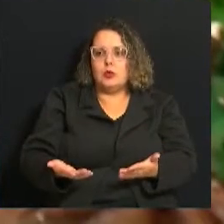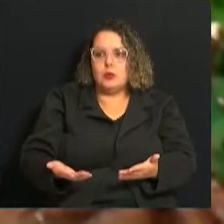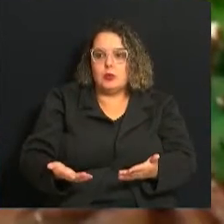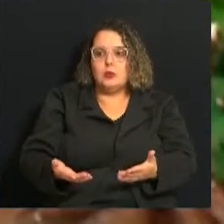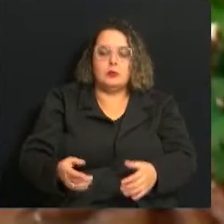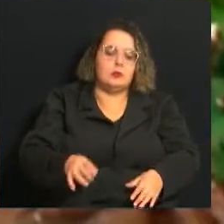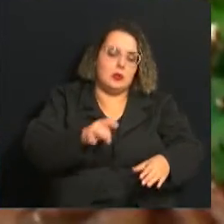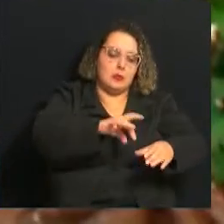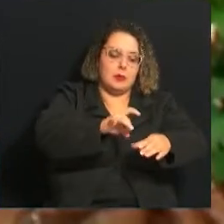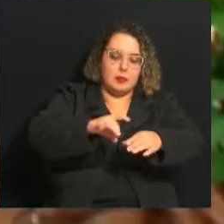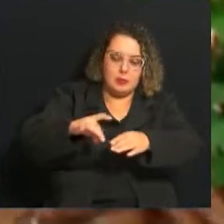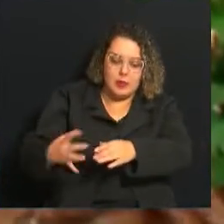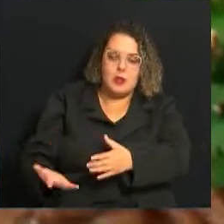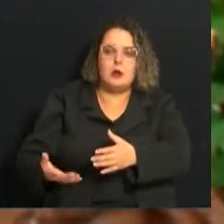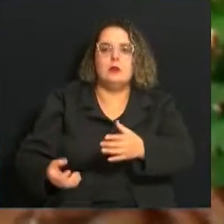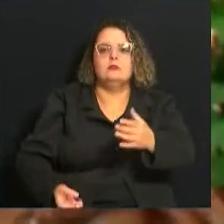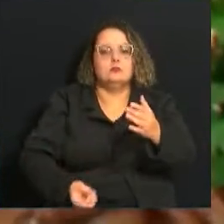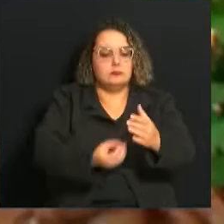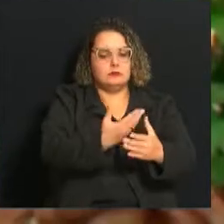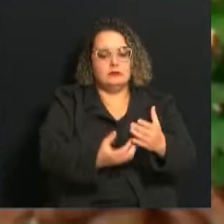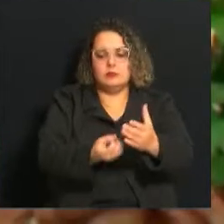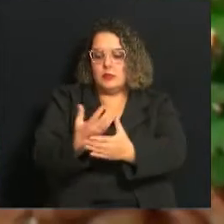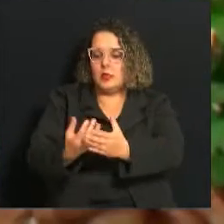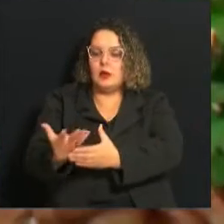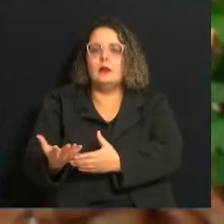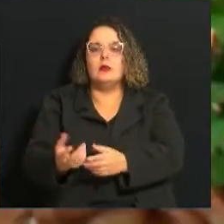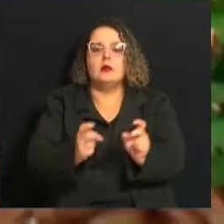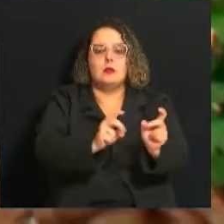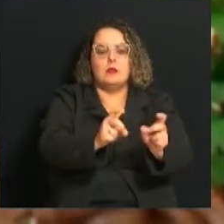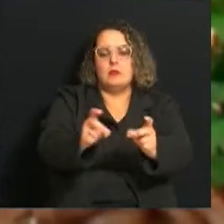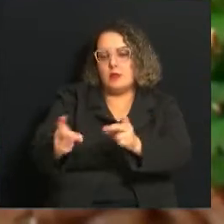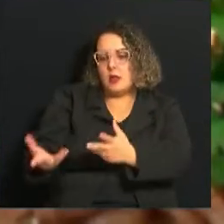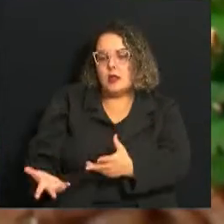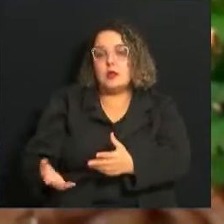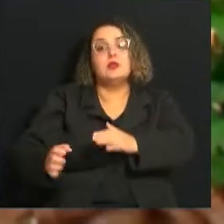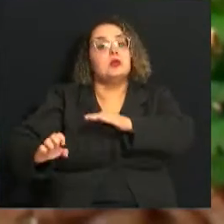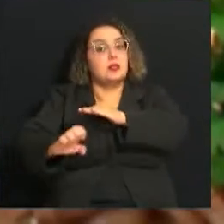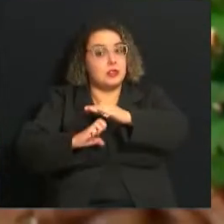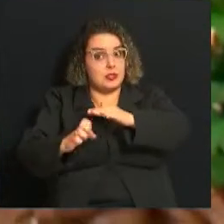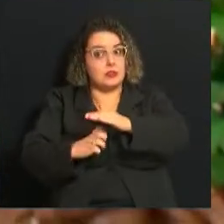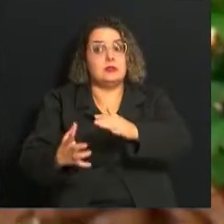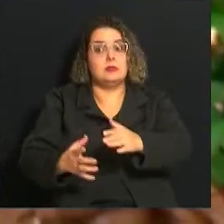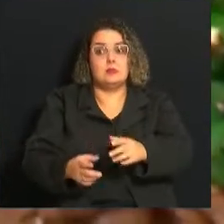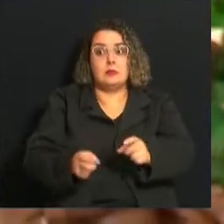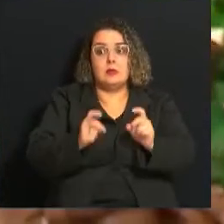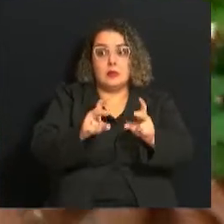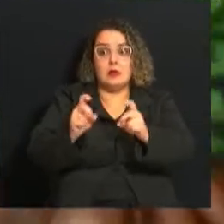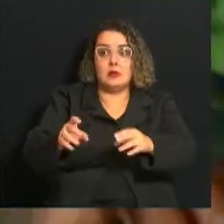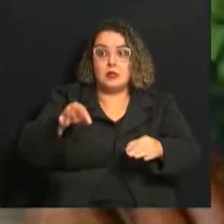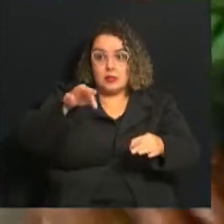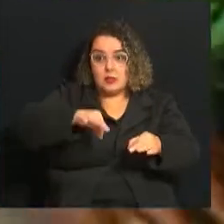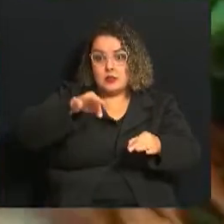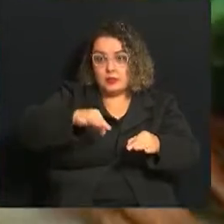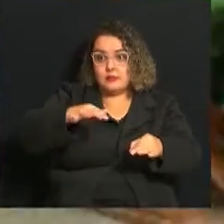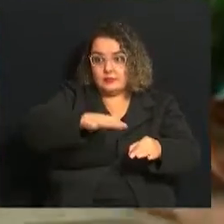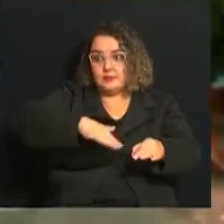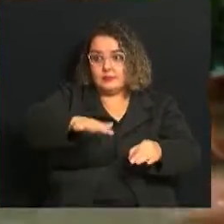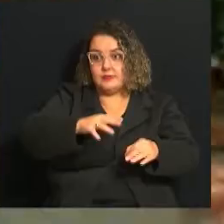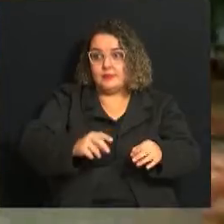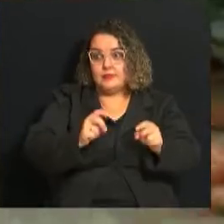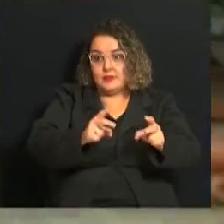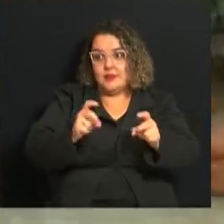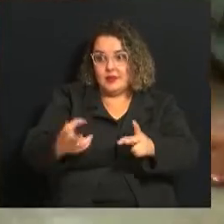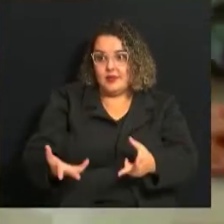para as empresas interessadas na demanda aí de chá para o mercado. Então, é esse o nosso